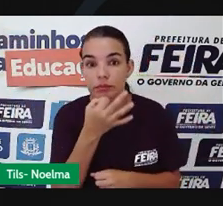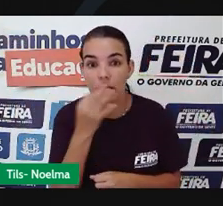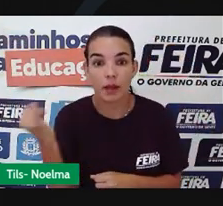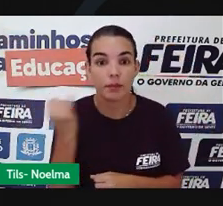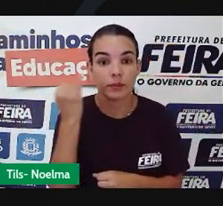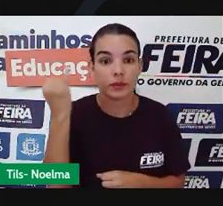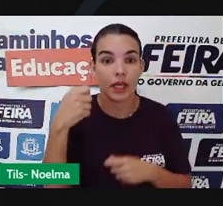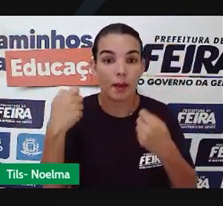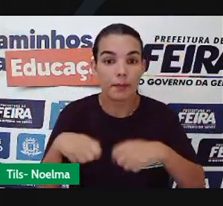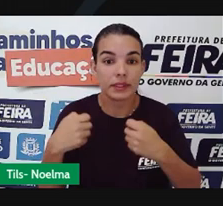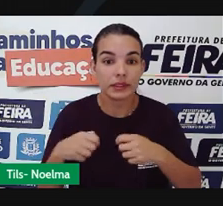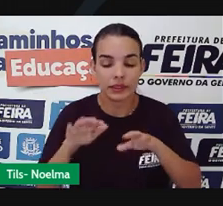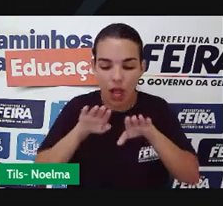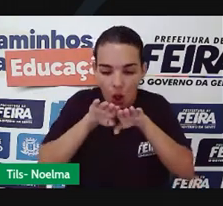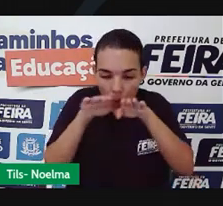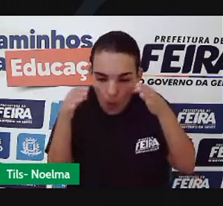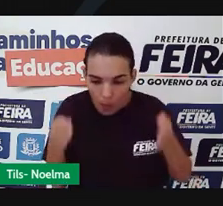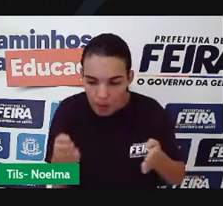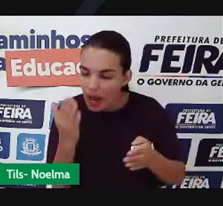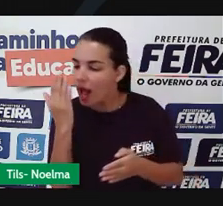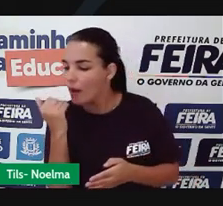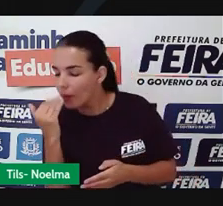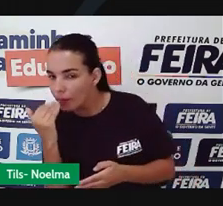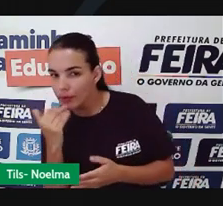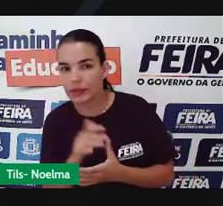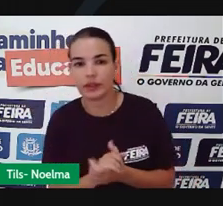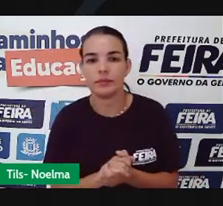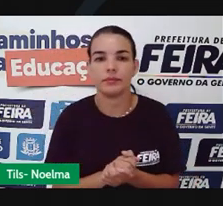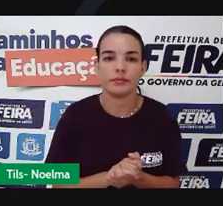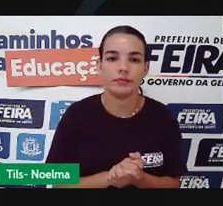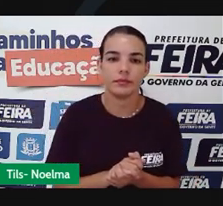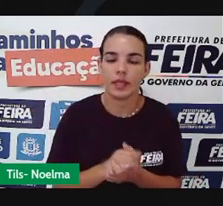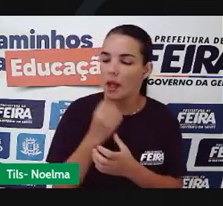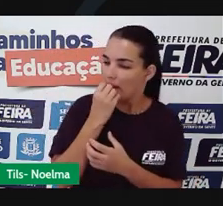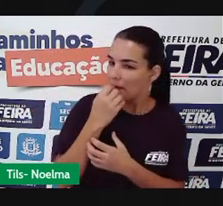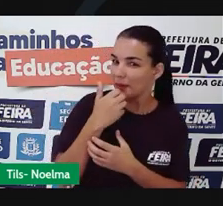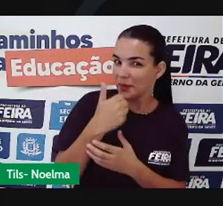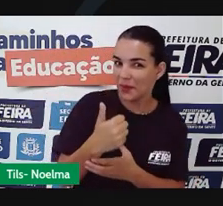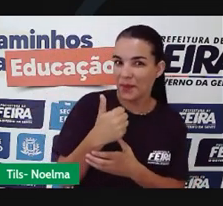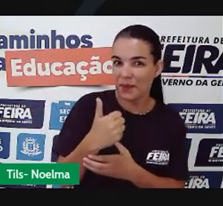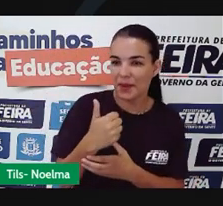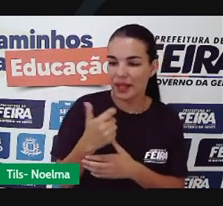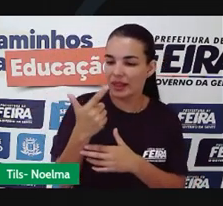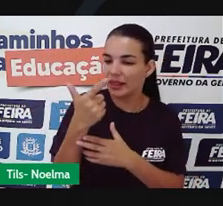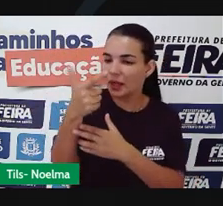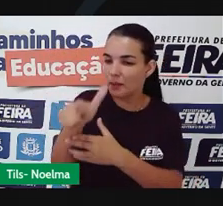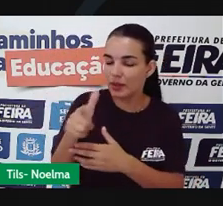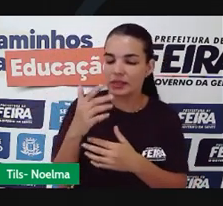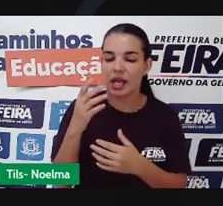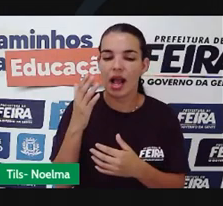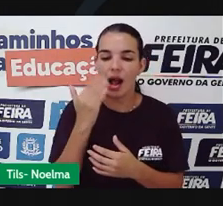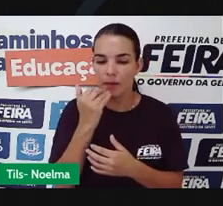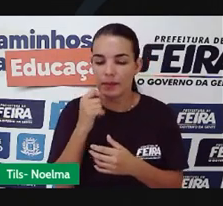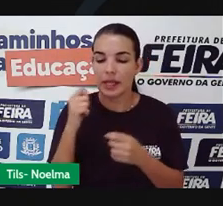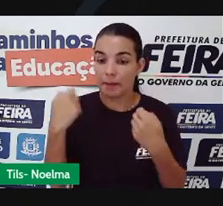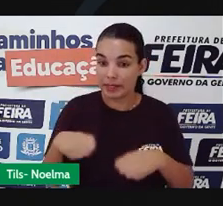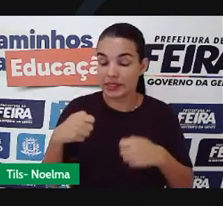para impedir que insetos pousem e os contaminem após as refeições